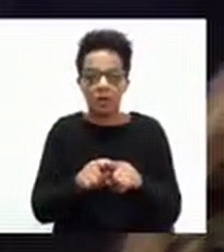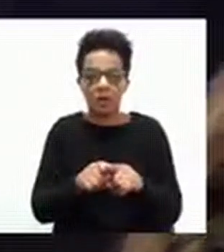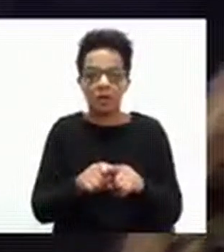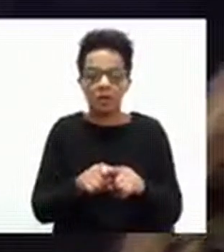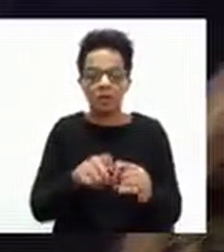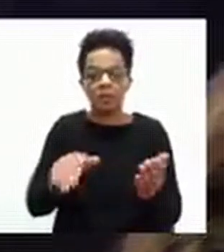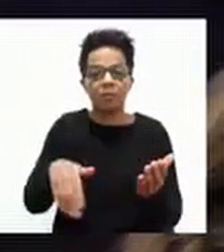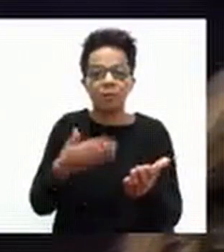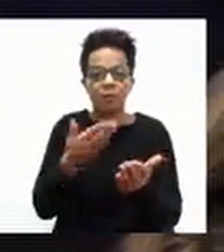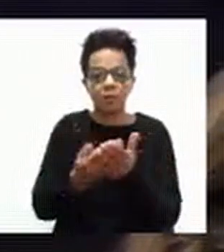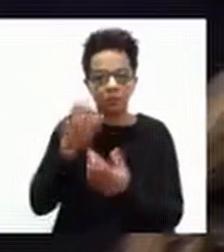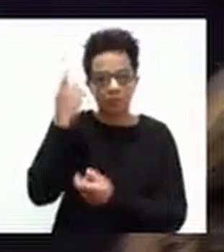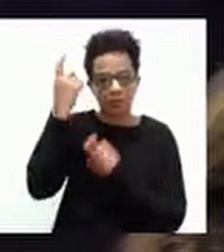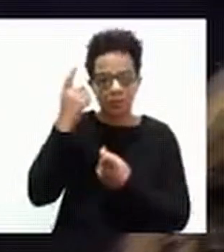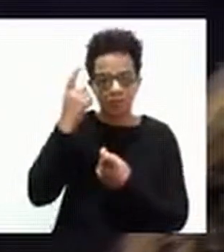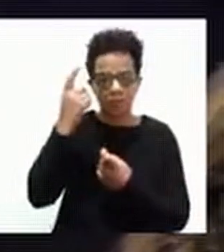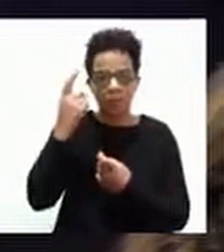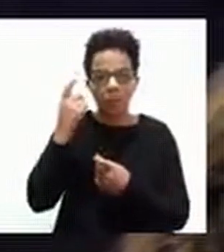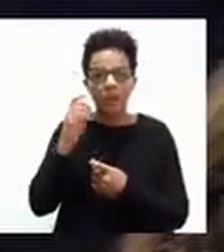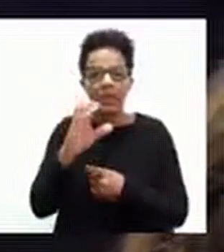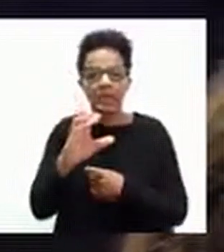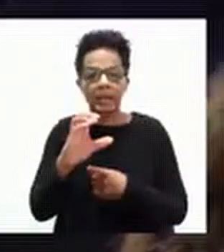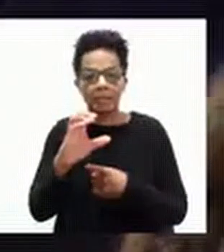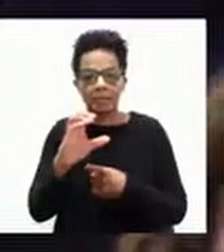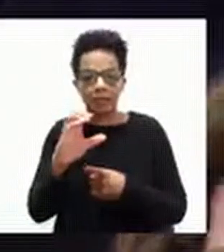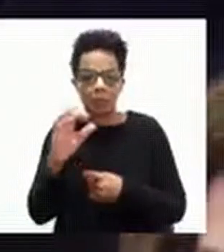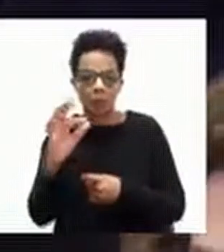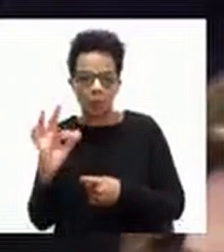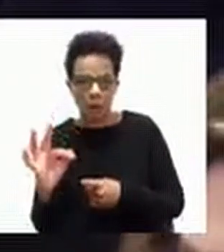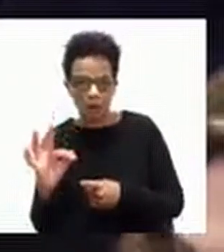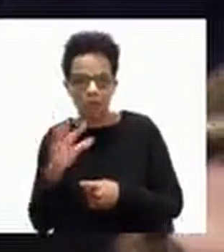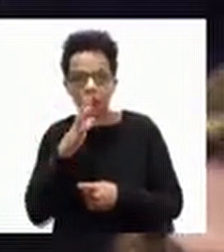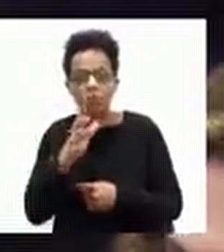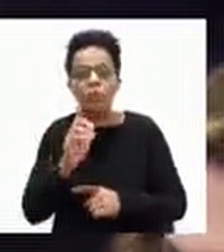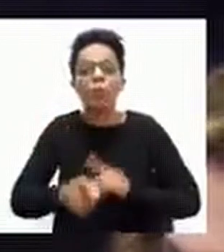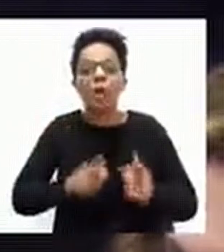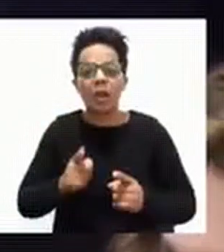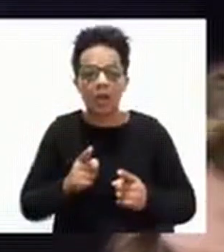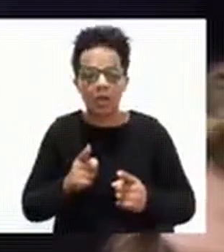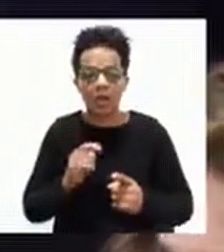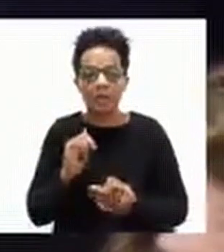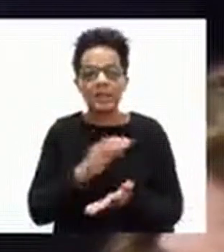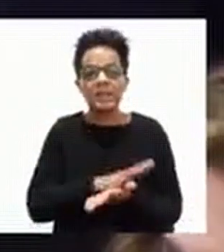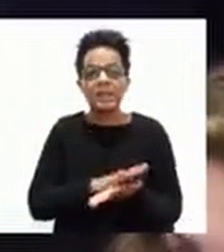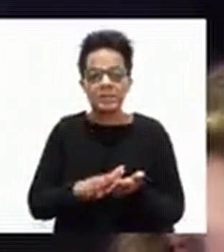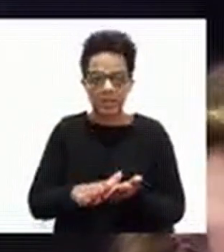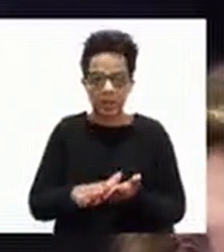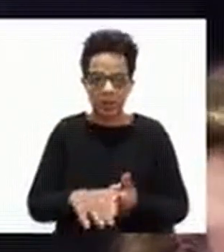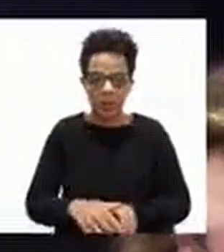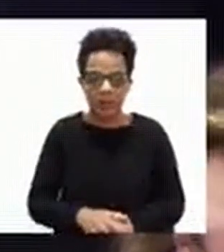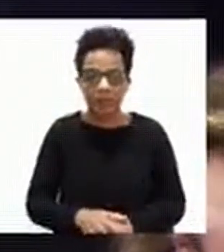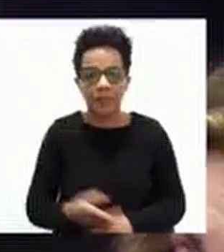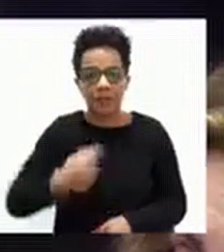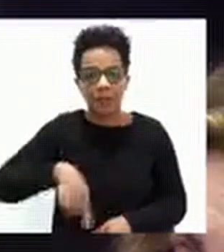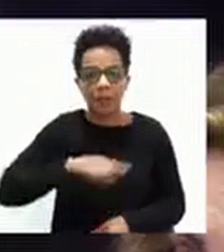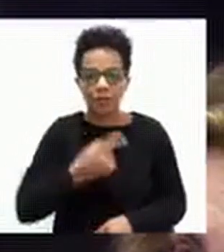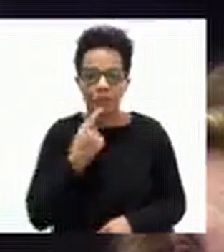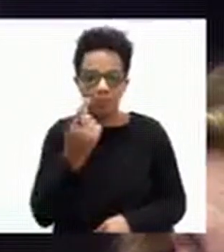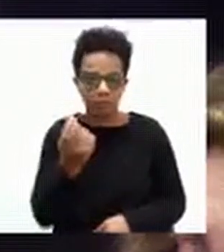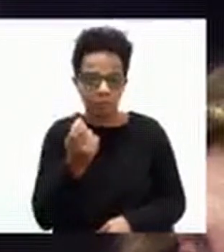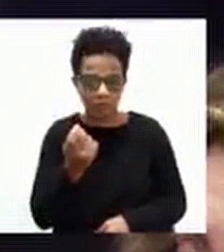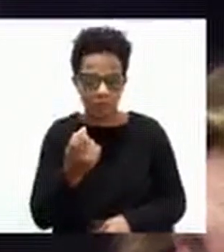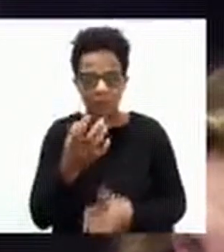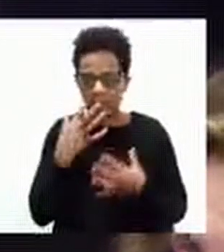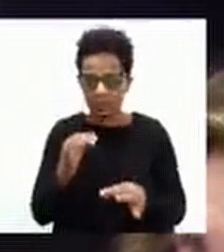deliberação, esse não especifica para que datas serão aplicadas estas isenções de taxa. A nossa questão é muito simples: esta isenção